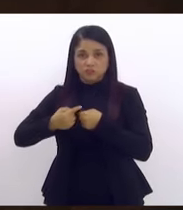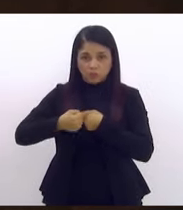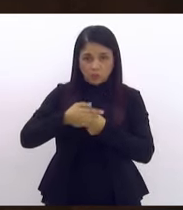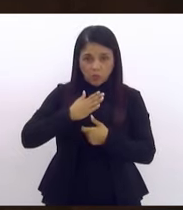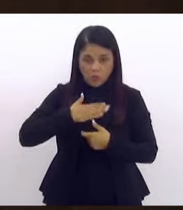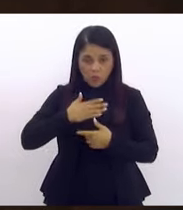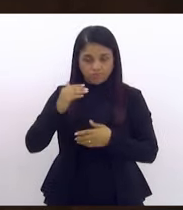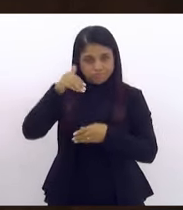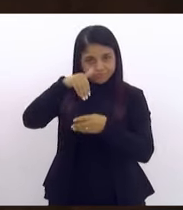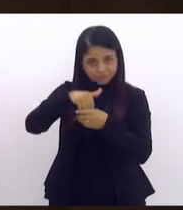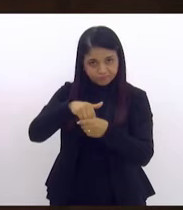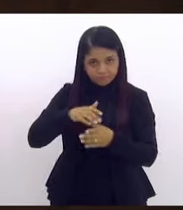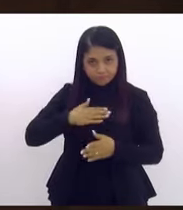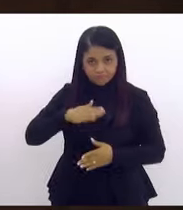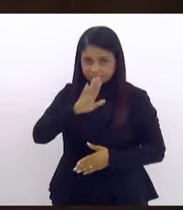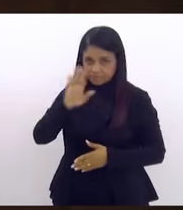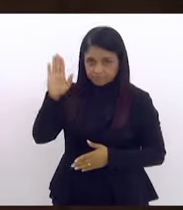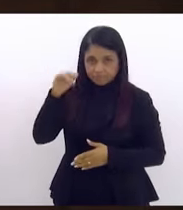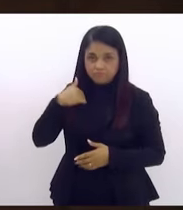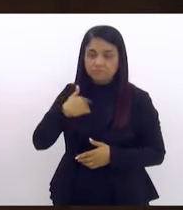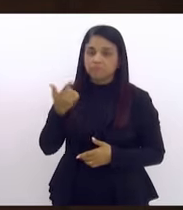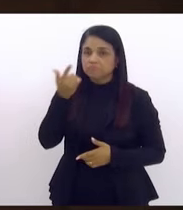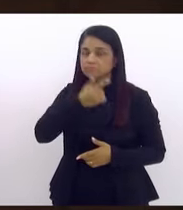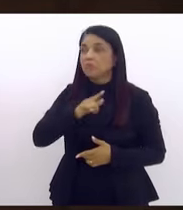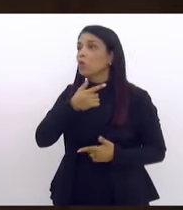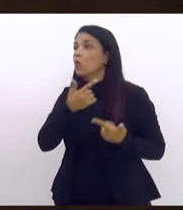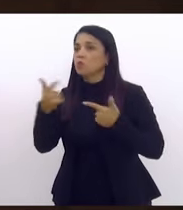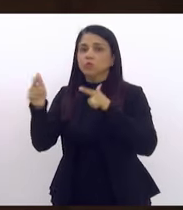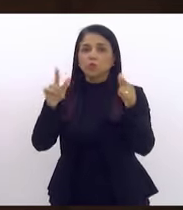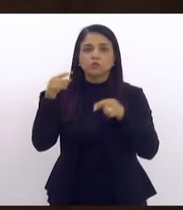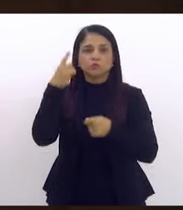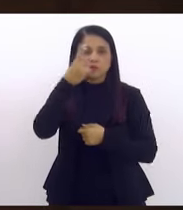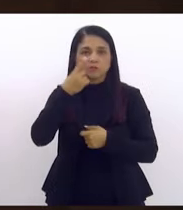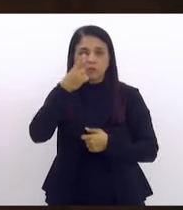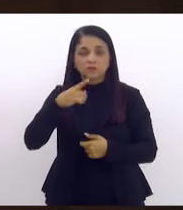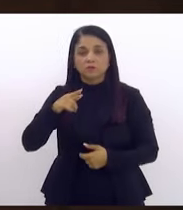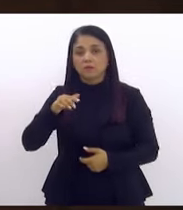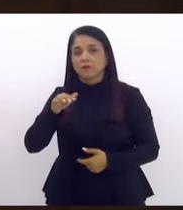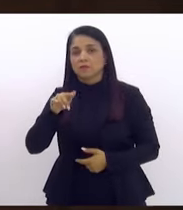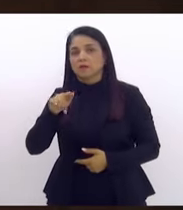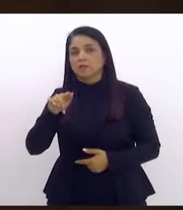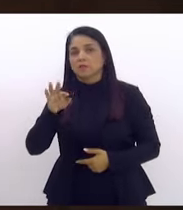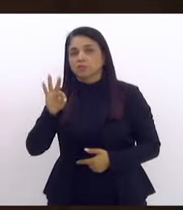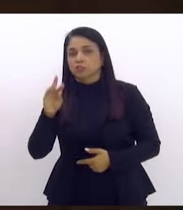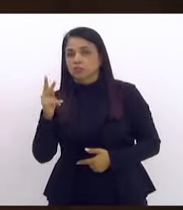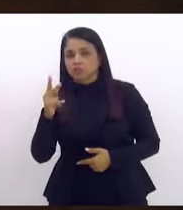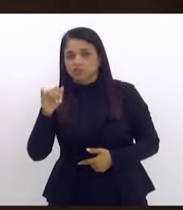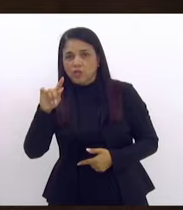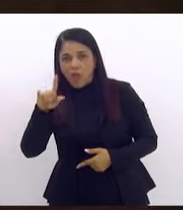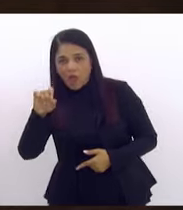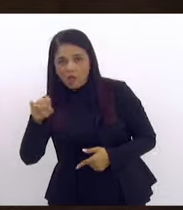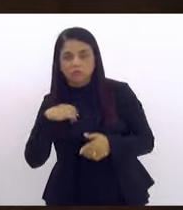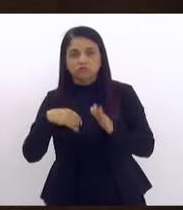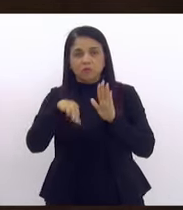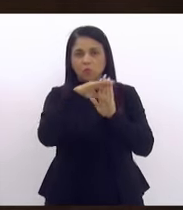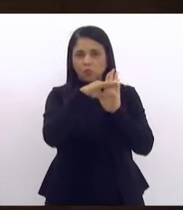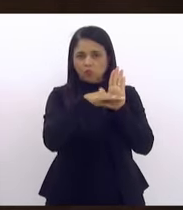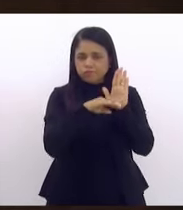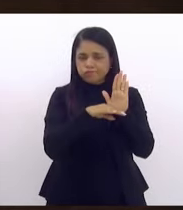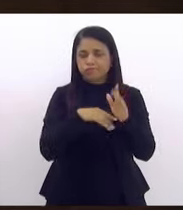Luiz Cláudio, outros tantos deputados, deputado Gagliasso, que fazem a pauta da cultura, das escolas de samba, e